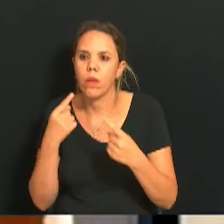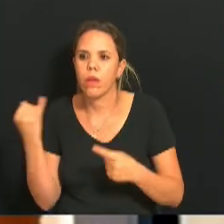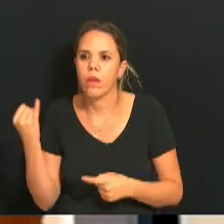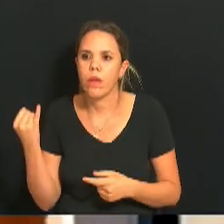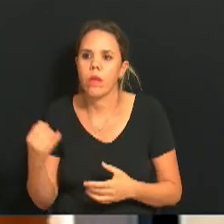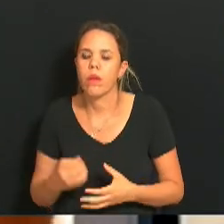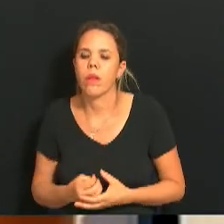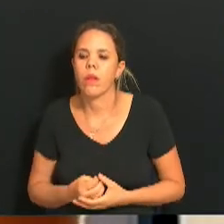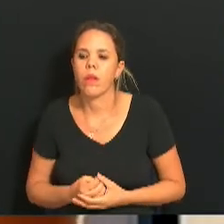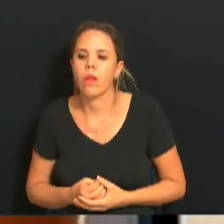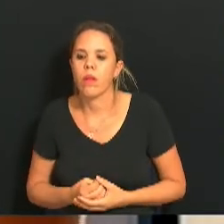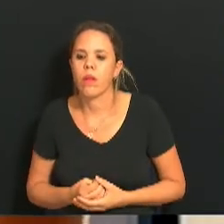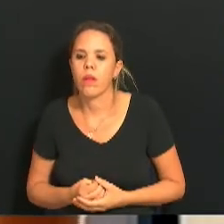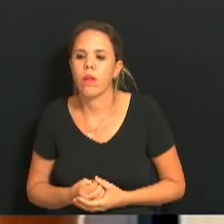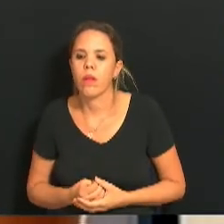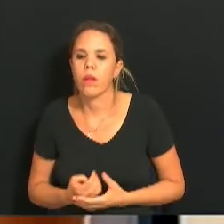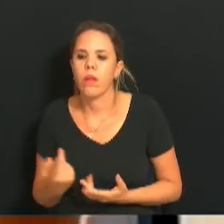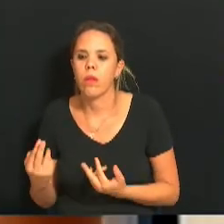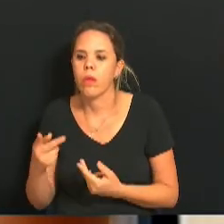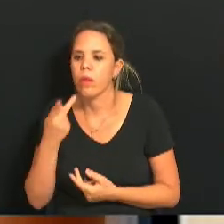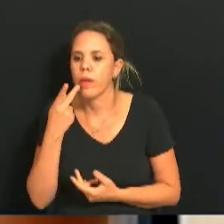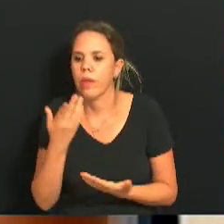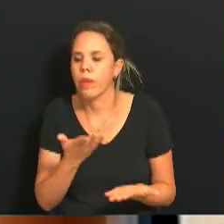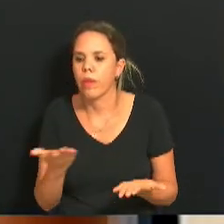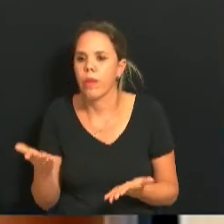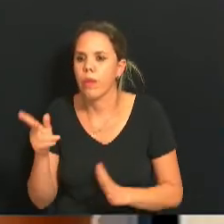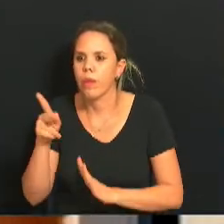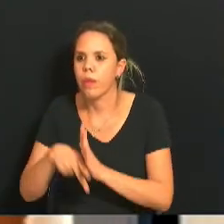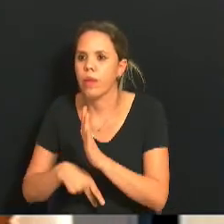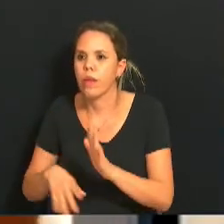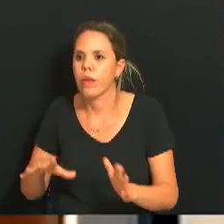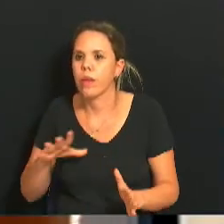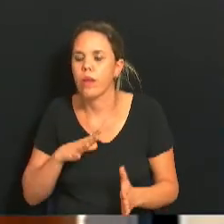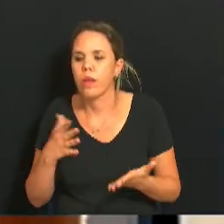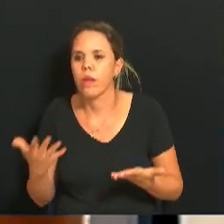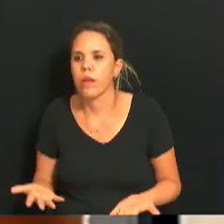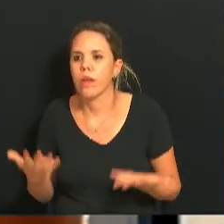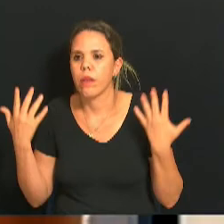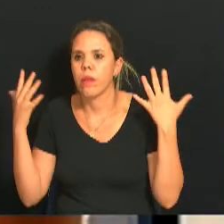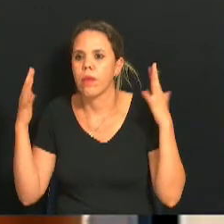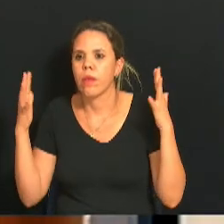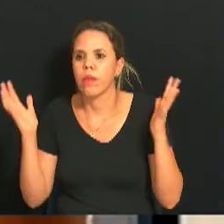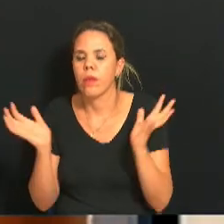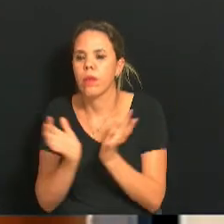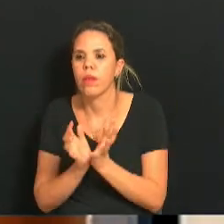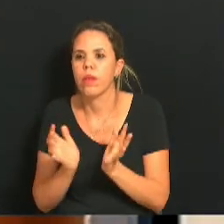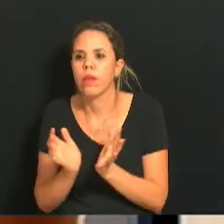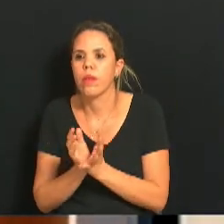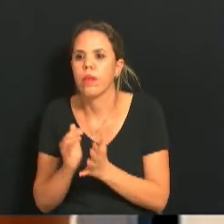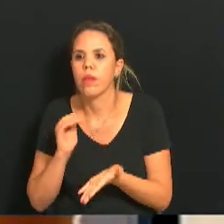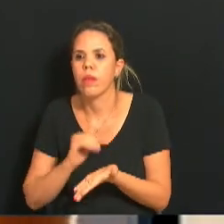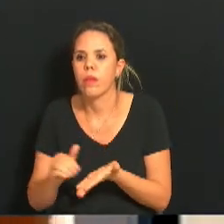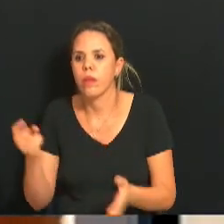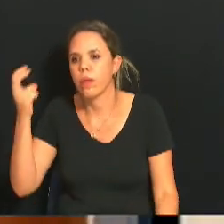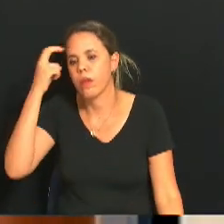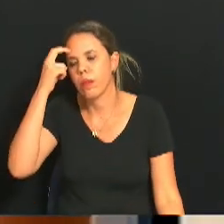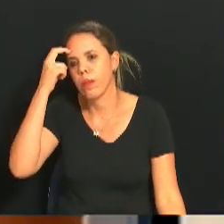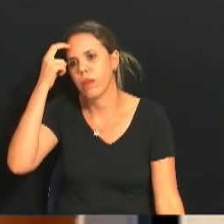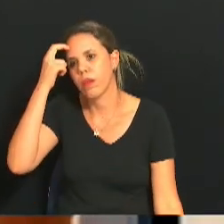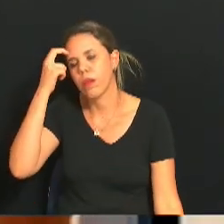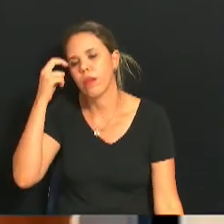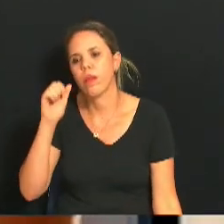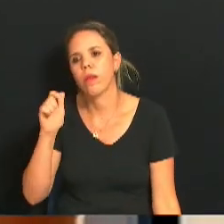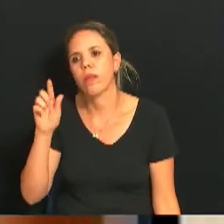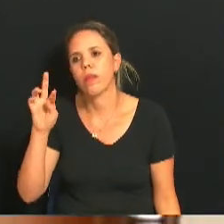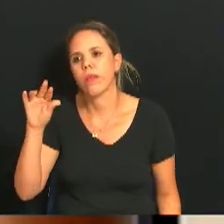relevância como vocês disseram a gente um projeto da cidade né quero parabenizar a equipe da também onde